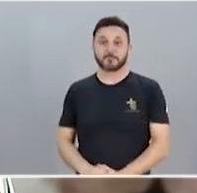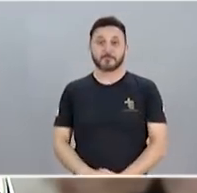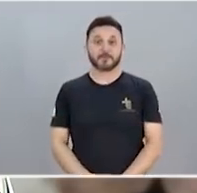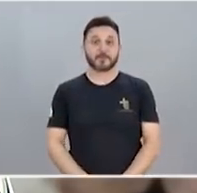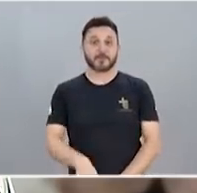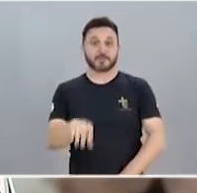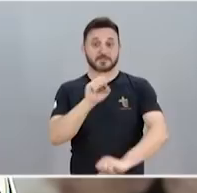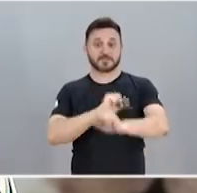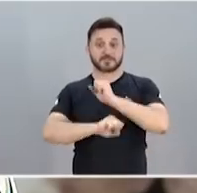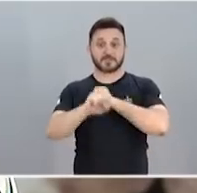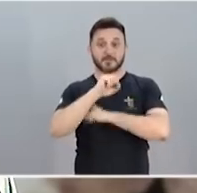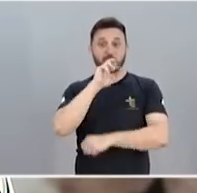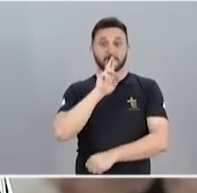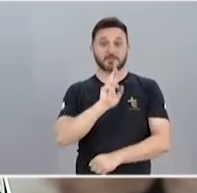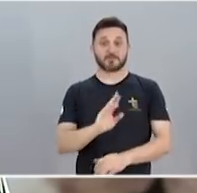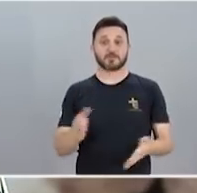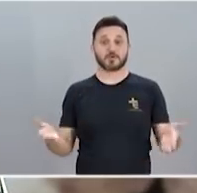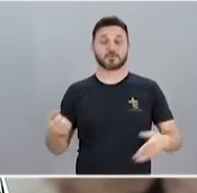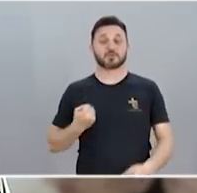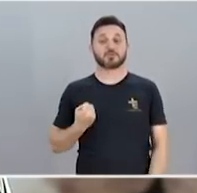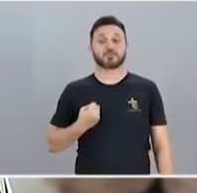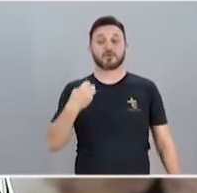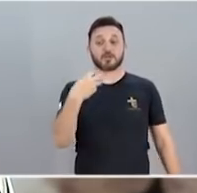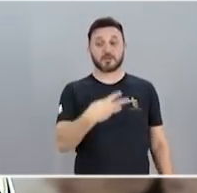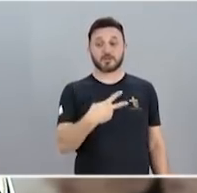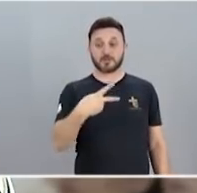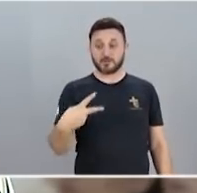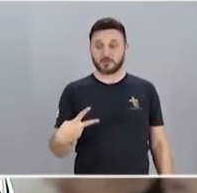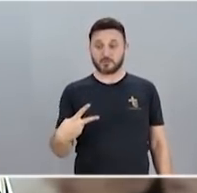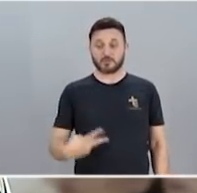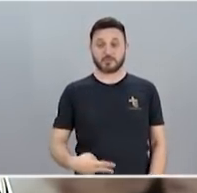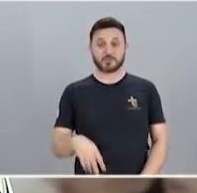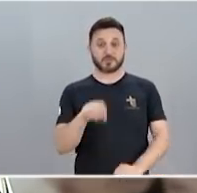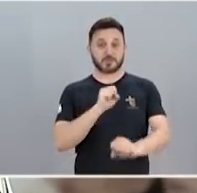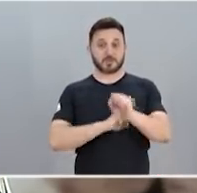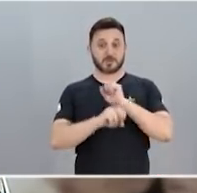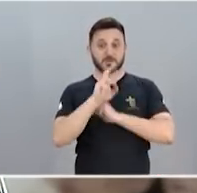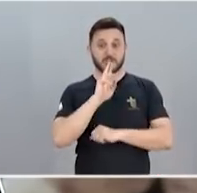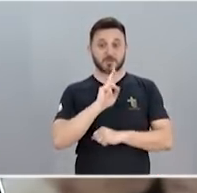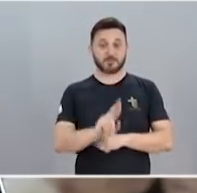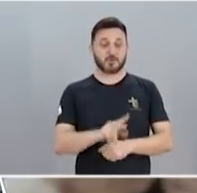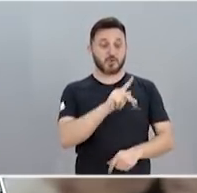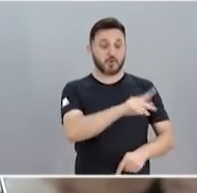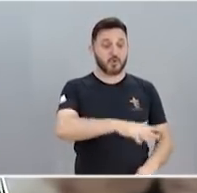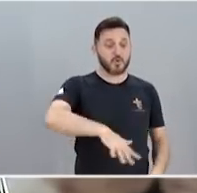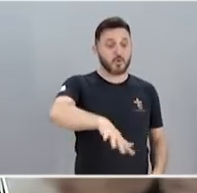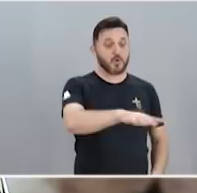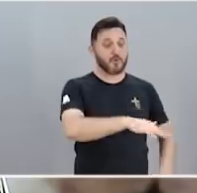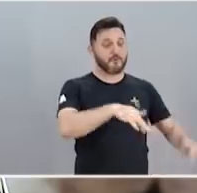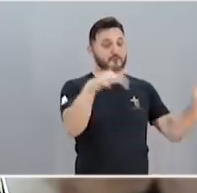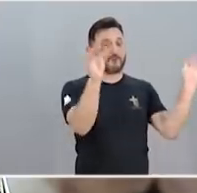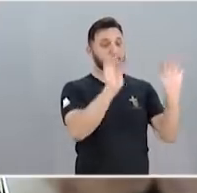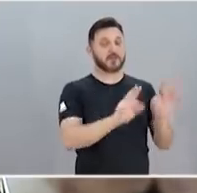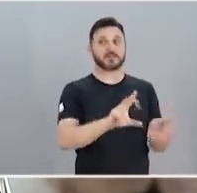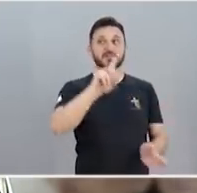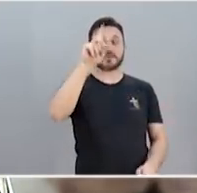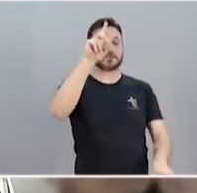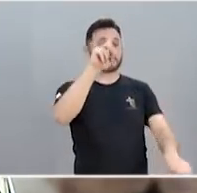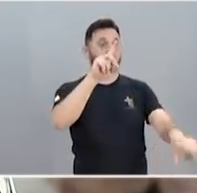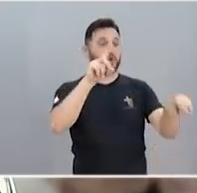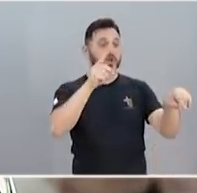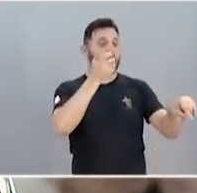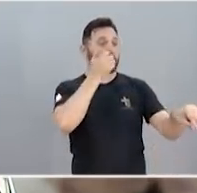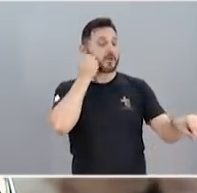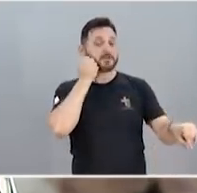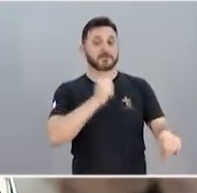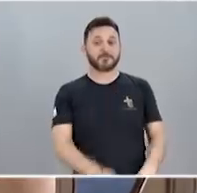salmo responsorial de hoje é o 32, e a antífona é: feliz o povo que o Senhor escolheu por sua